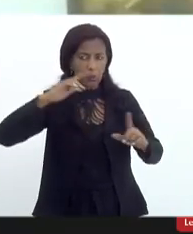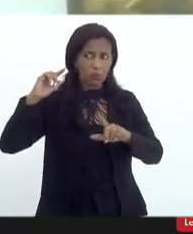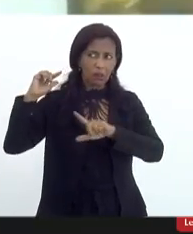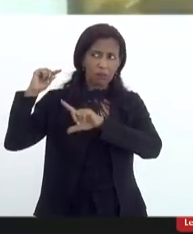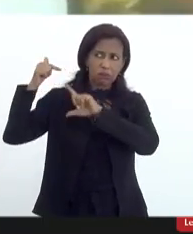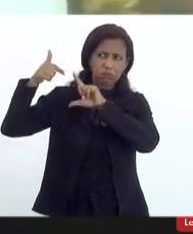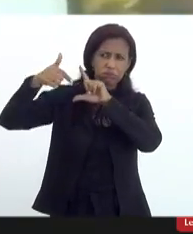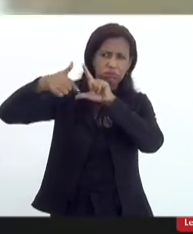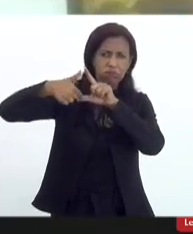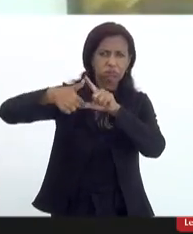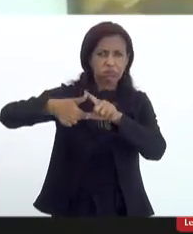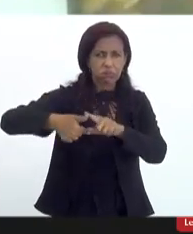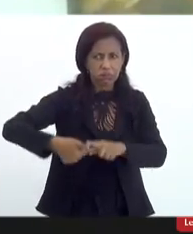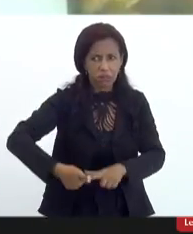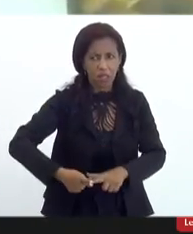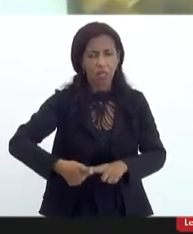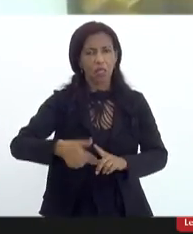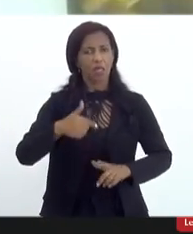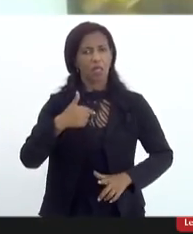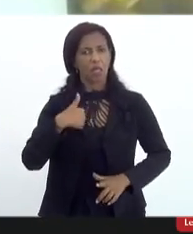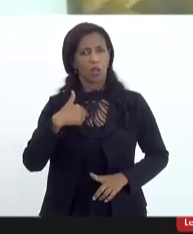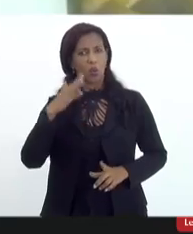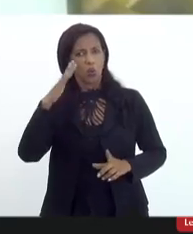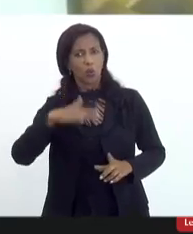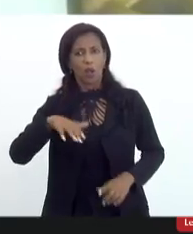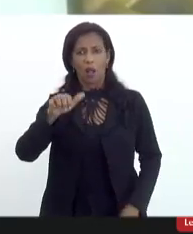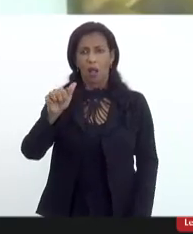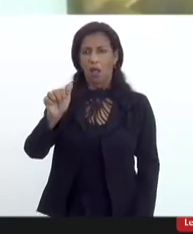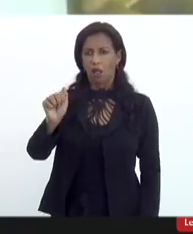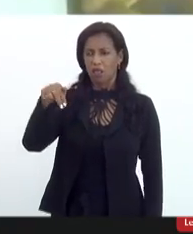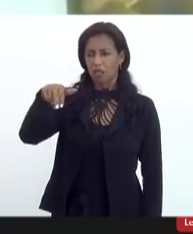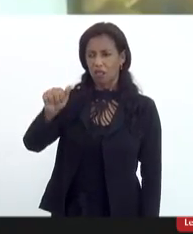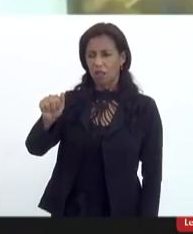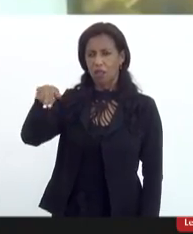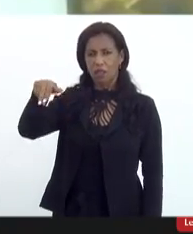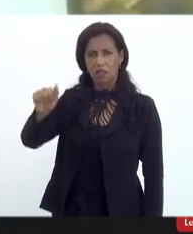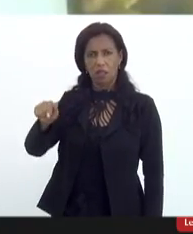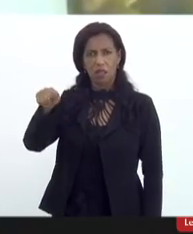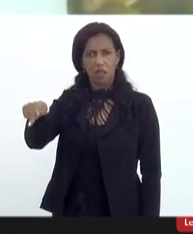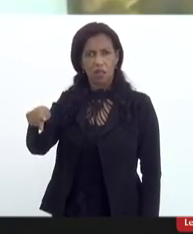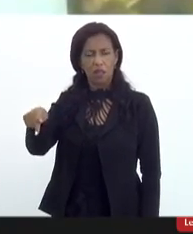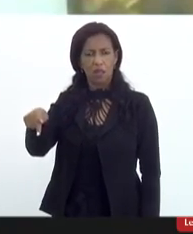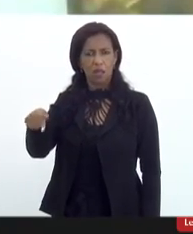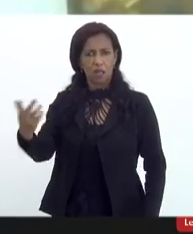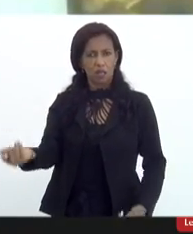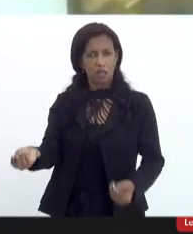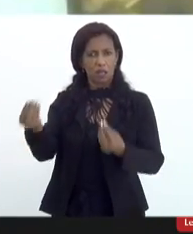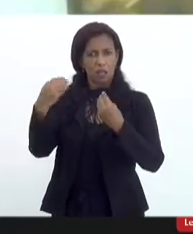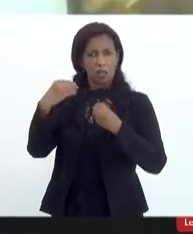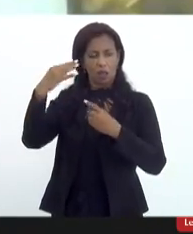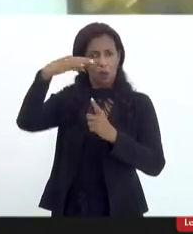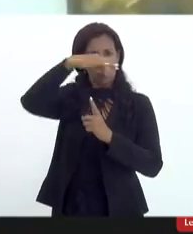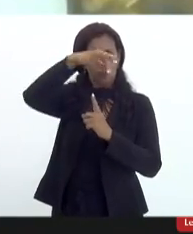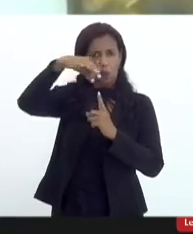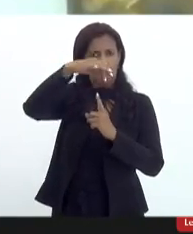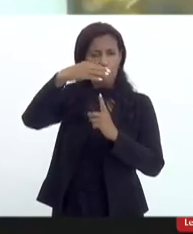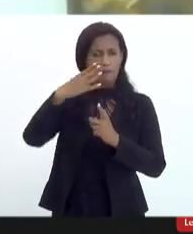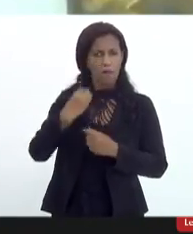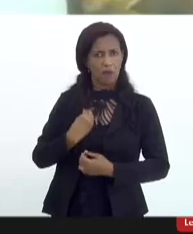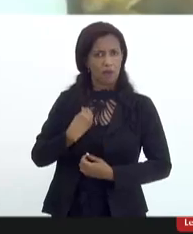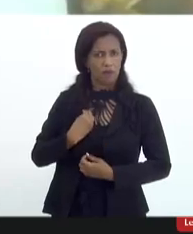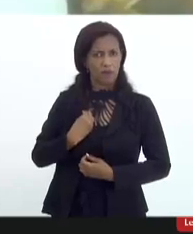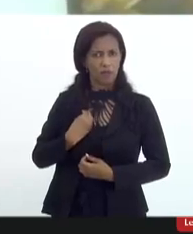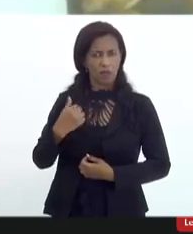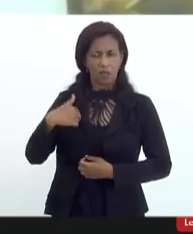não apenas eu cultuar Nanã, que rege meu ori, que rege minha vida, mas